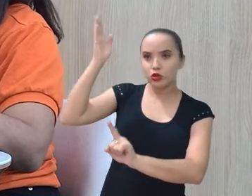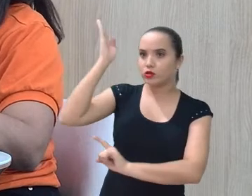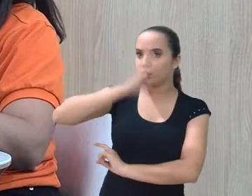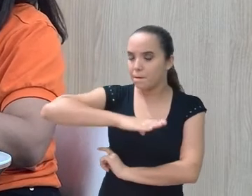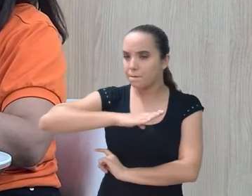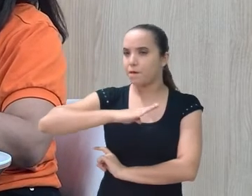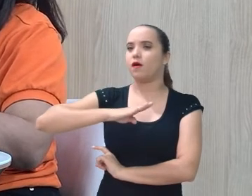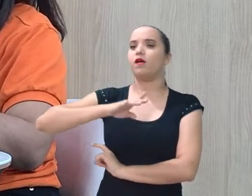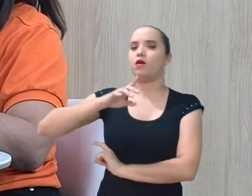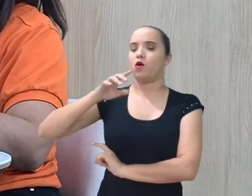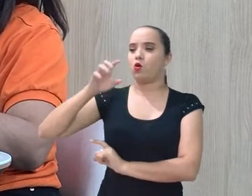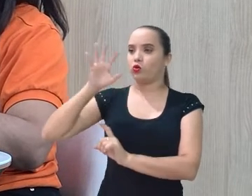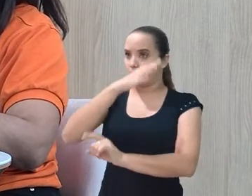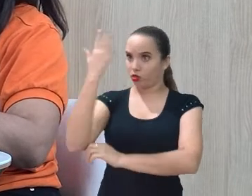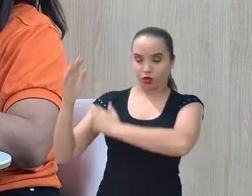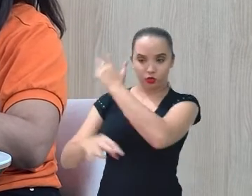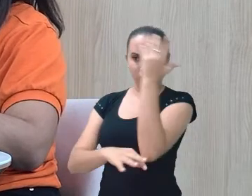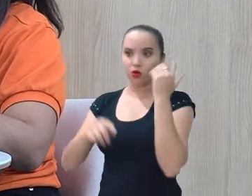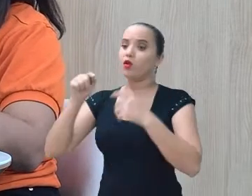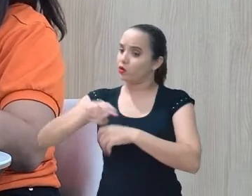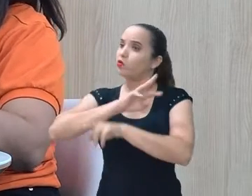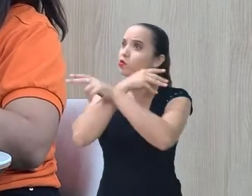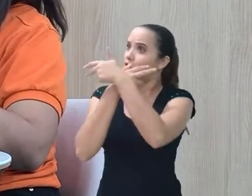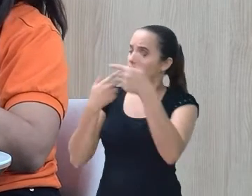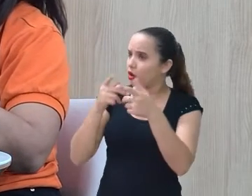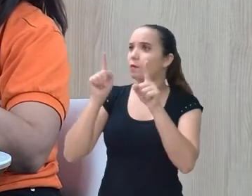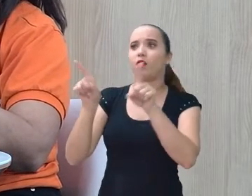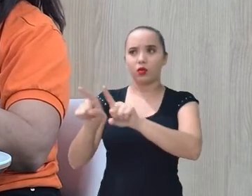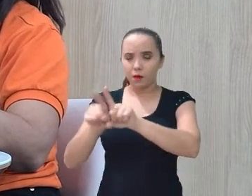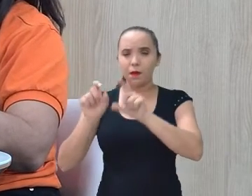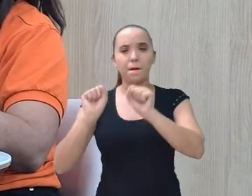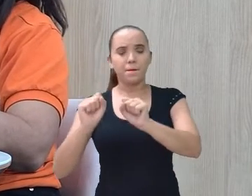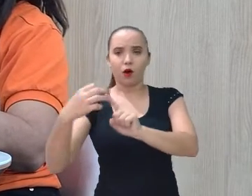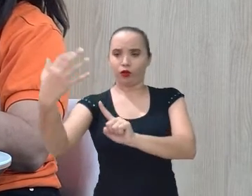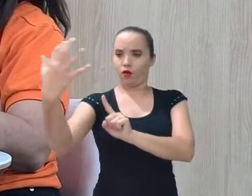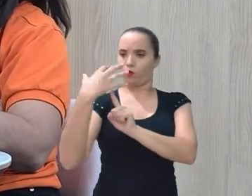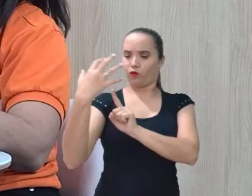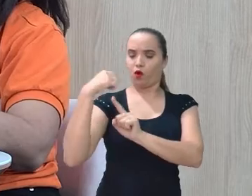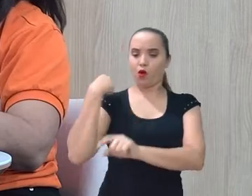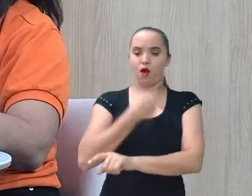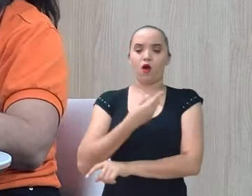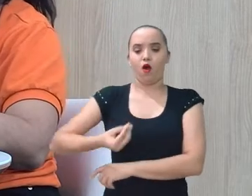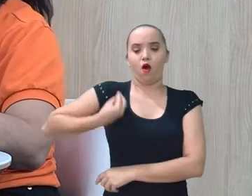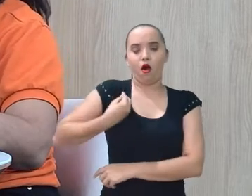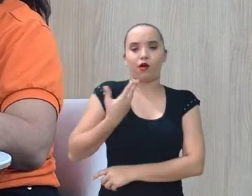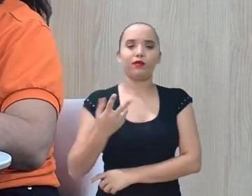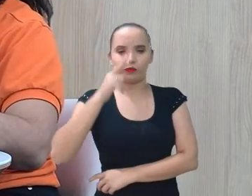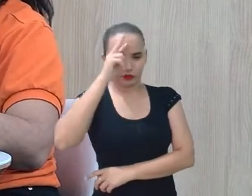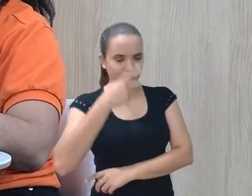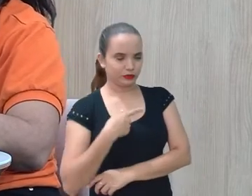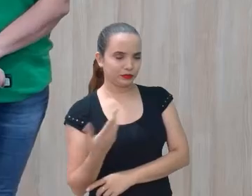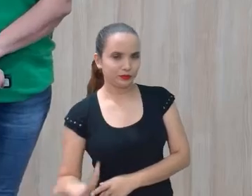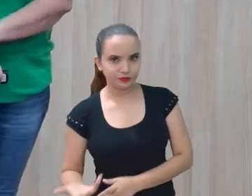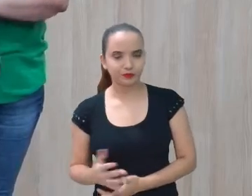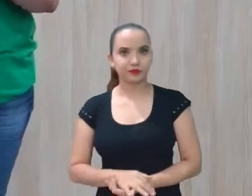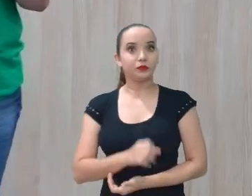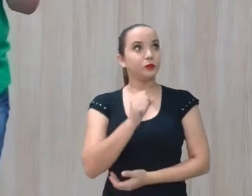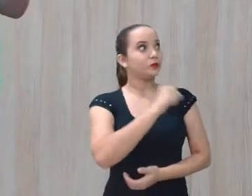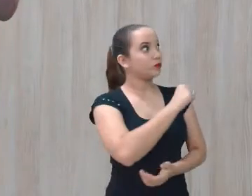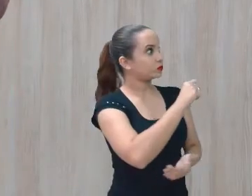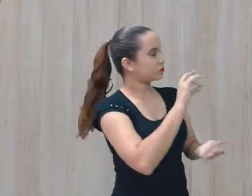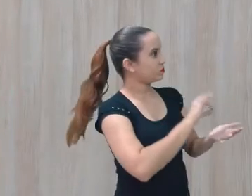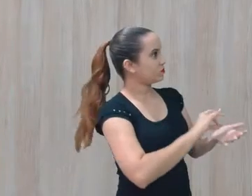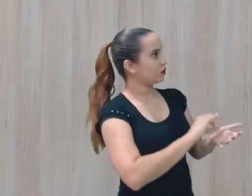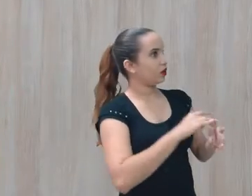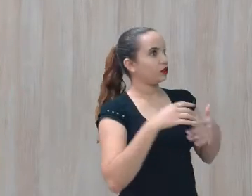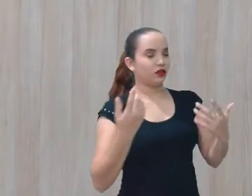tem direito de se vingar. E qual é a vingança dele? Tacar cocô nas pessoas enquanto ele está lá no zoológico. E aí, andando pelo